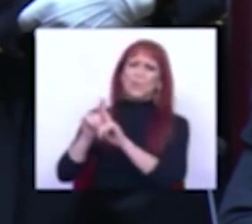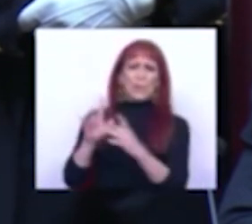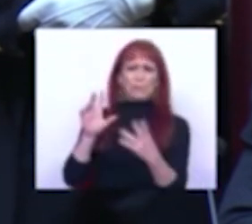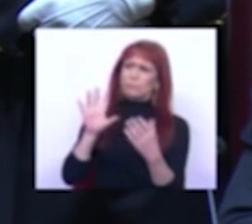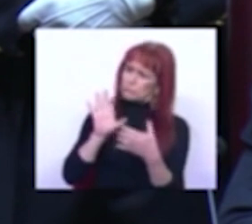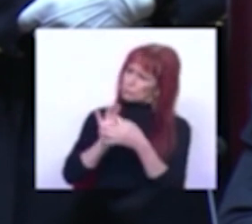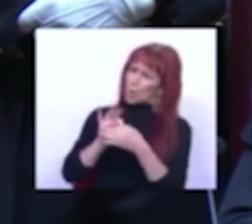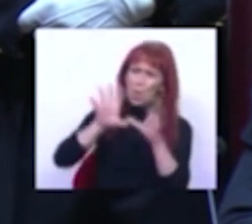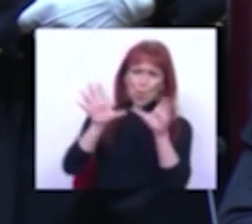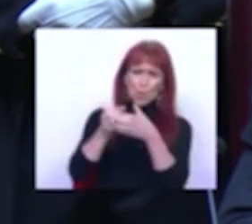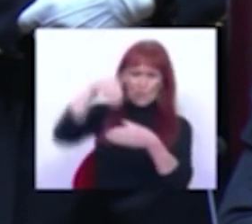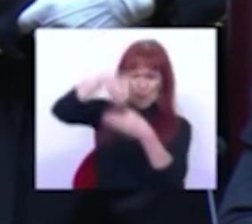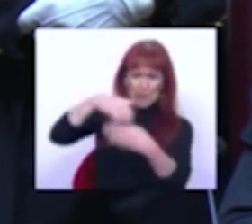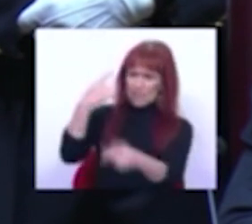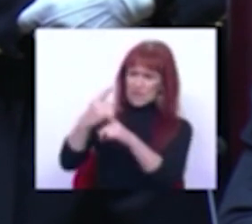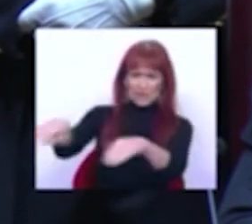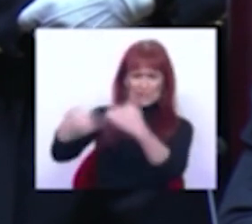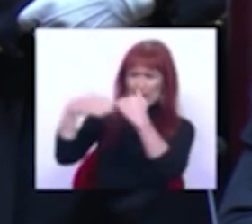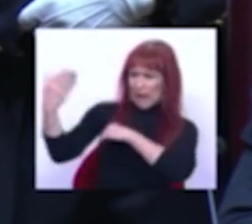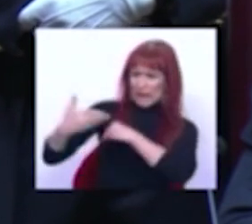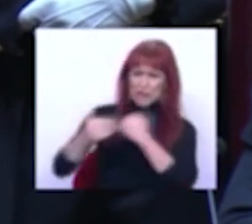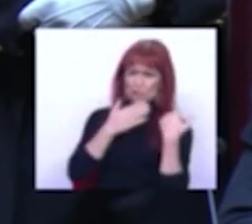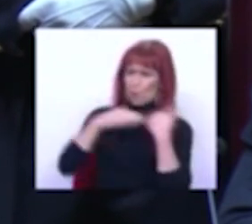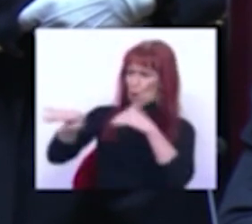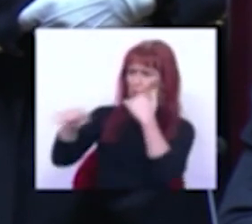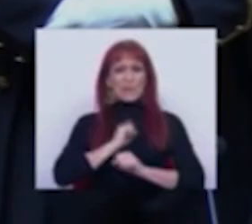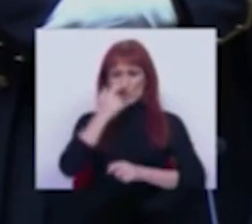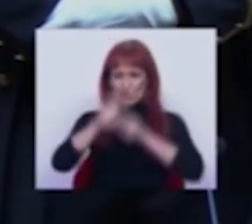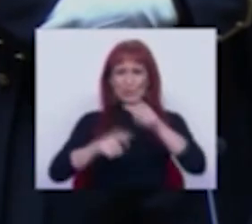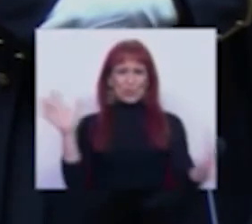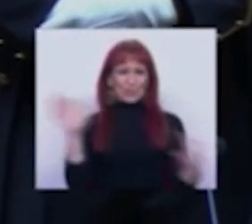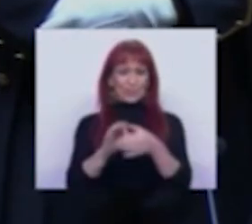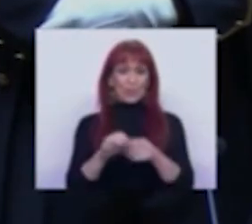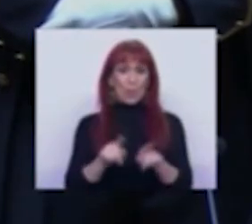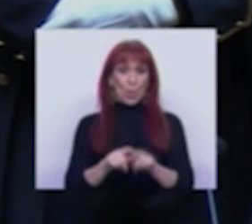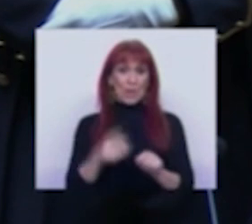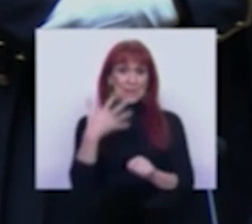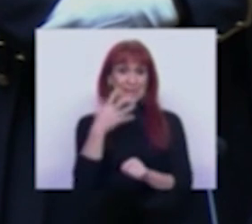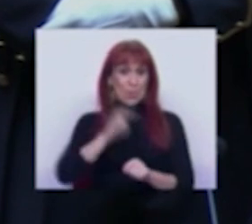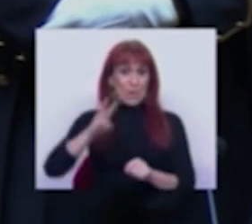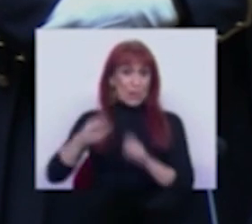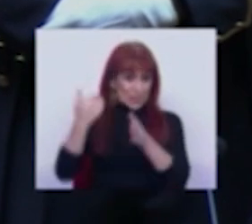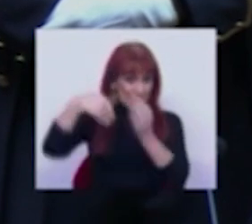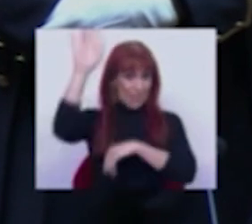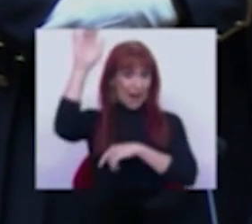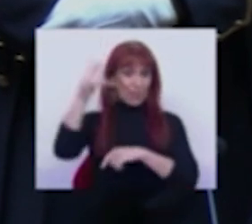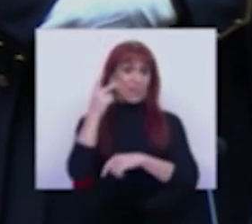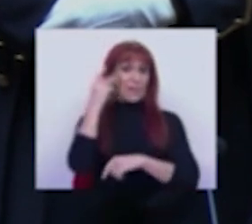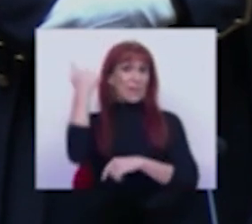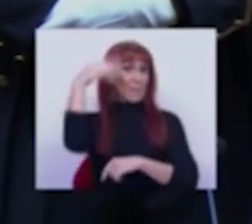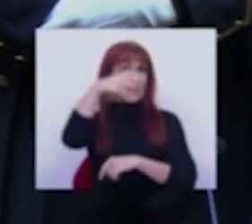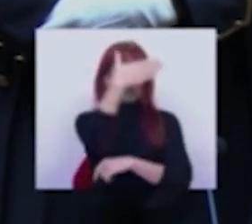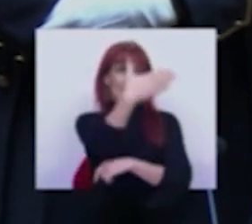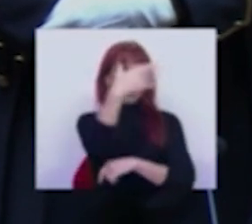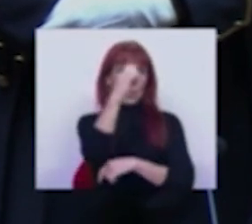parte da mesma humanidade, igual em direitos e responsabilidades. Sendo mais de 5 milhões e residindo em mais de